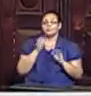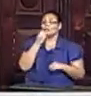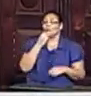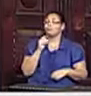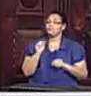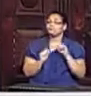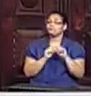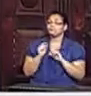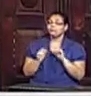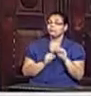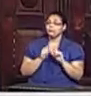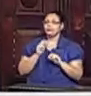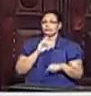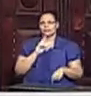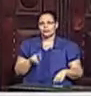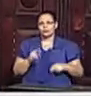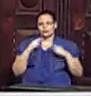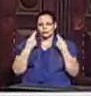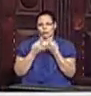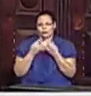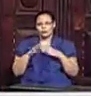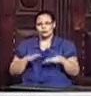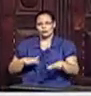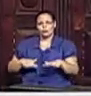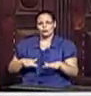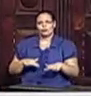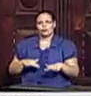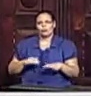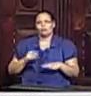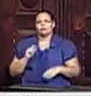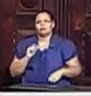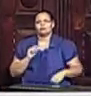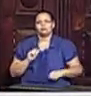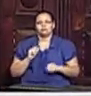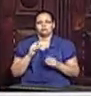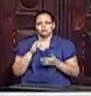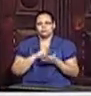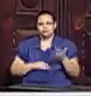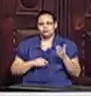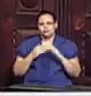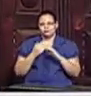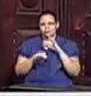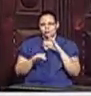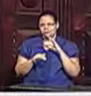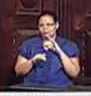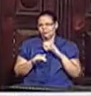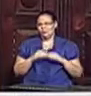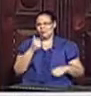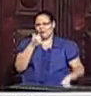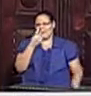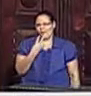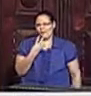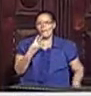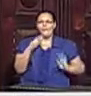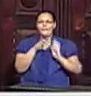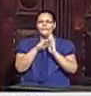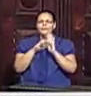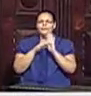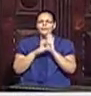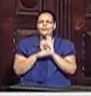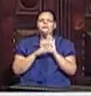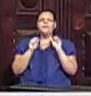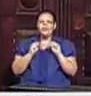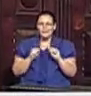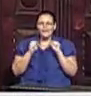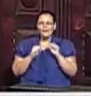boa do resultado dessa audiência pública foram os encaminhamentos. Nós listamos 14 medidas que podem